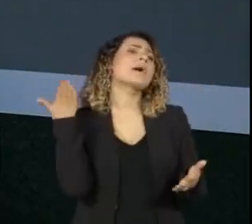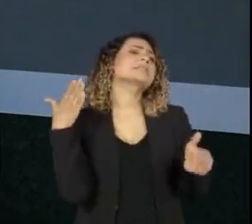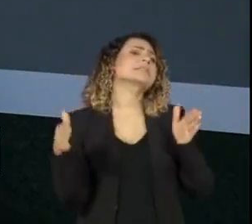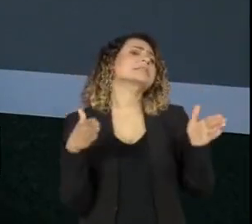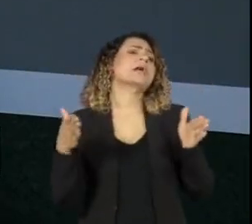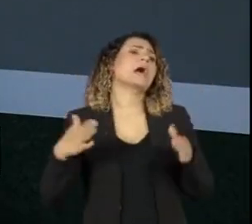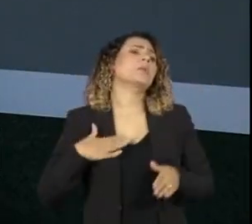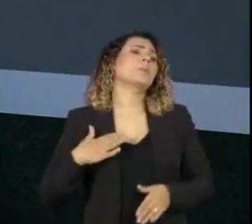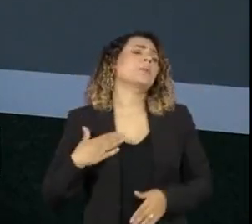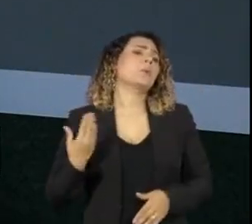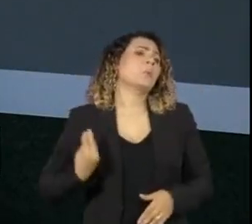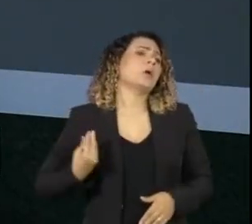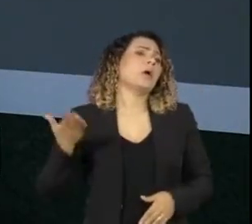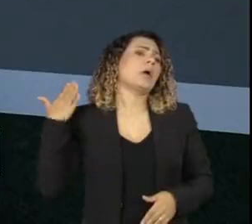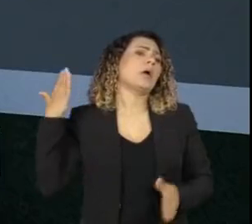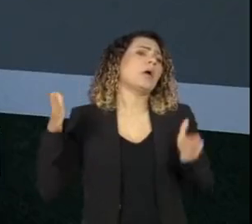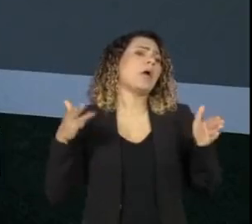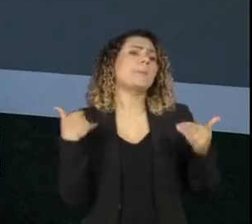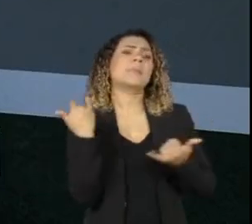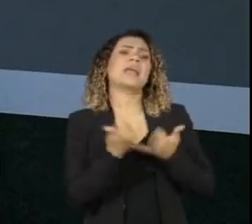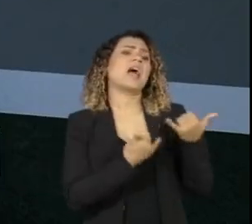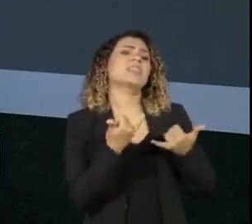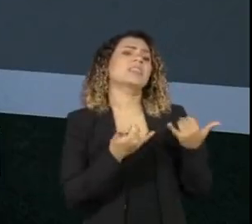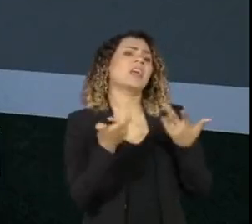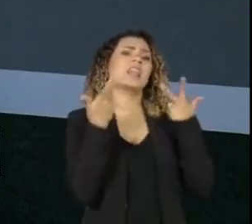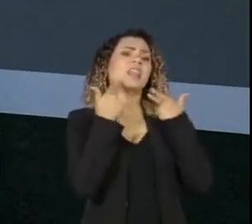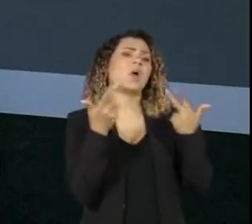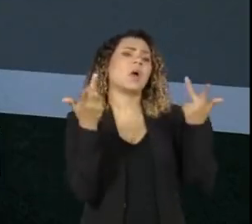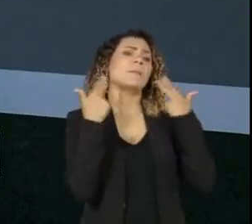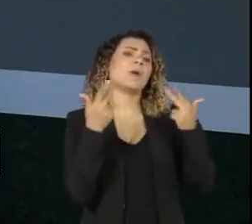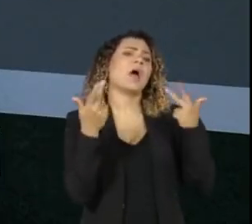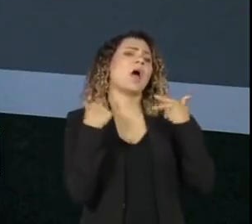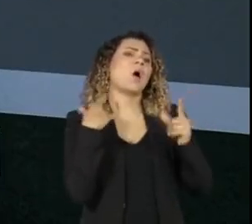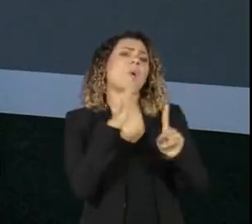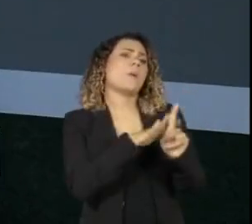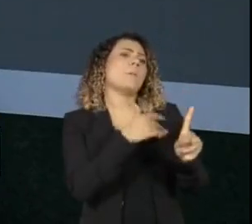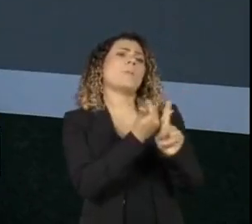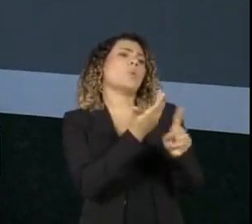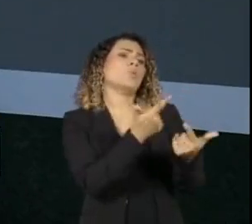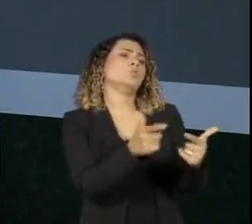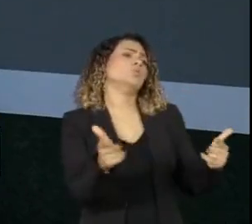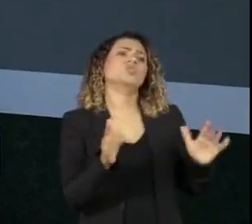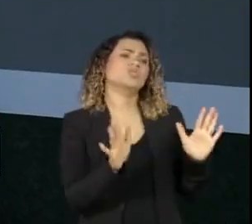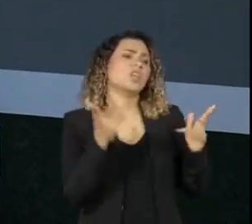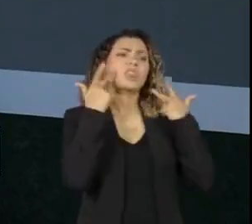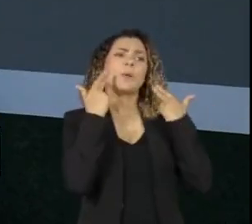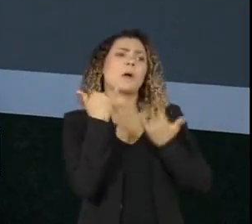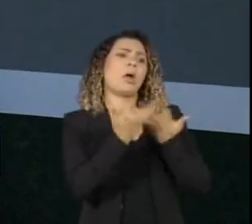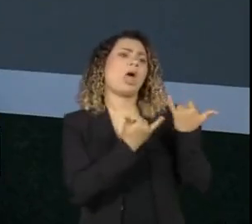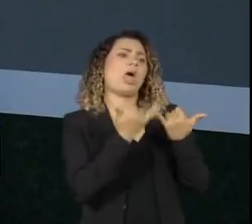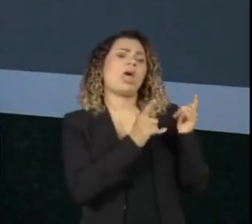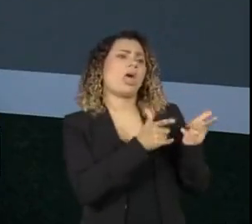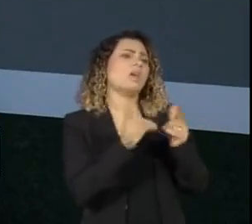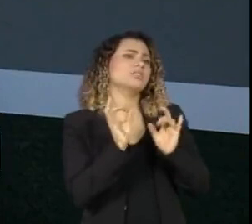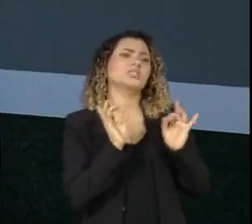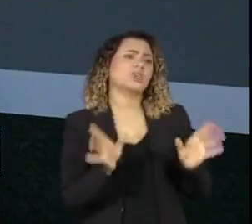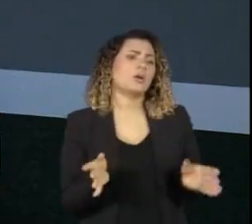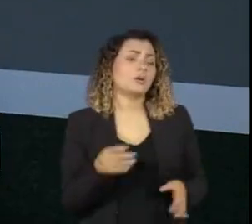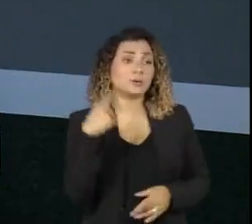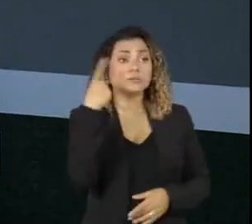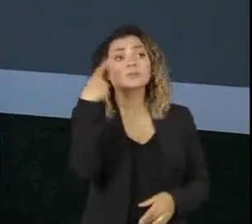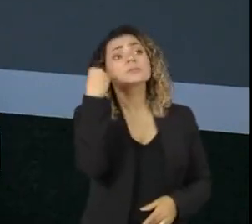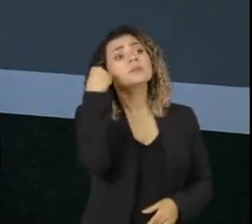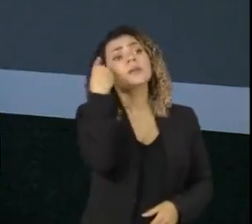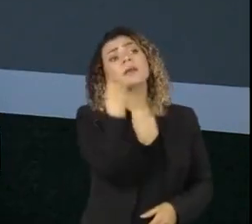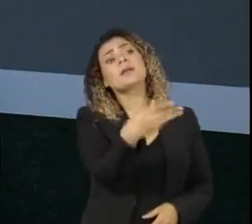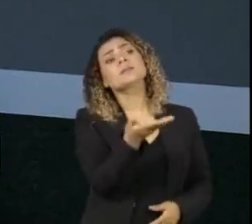tempo era tudo brincadeira, ninguém chamava assim e tudo bem. O que a sua experiência diz